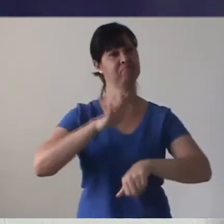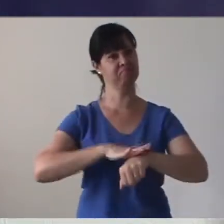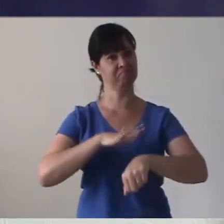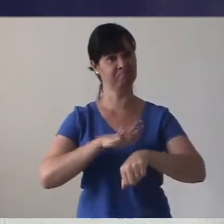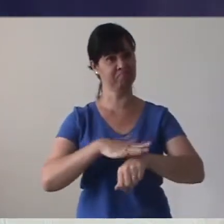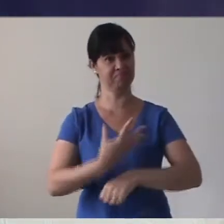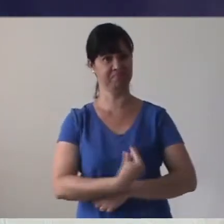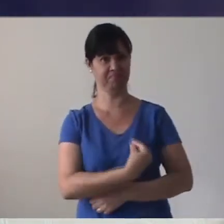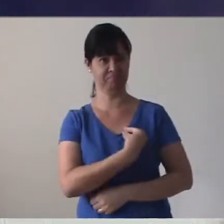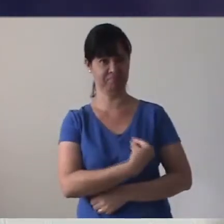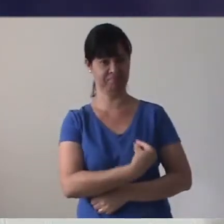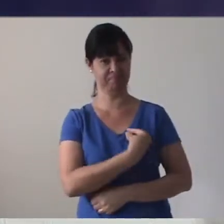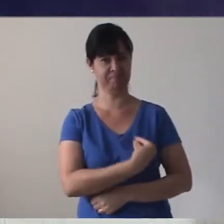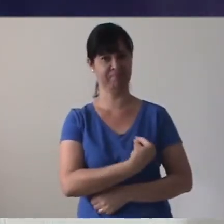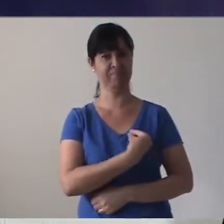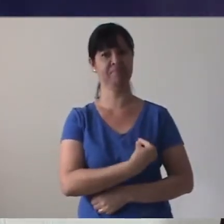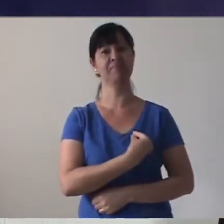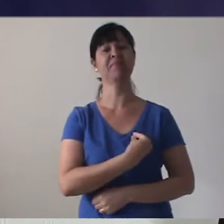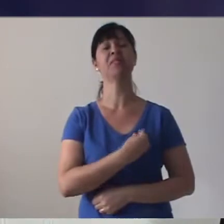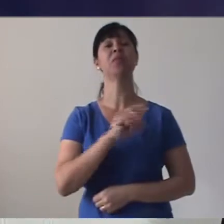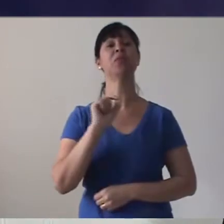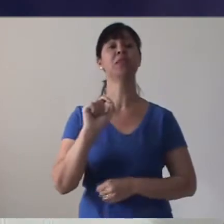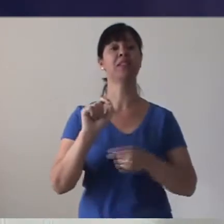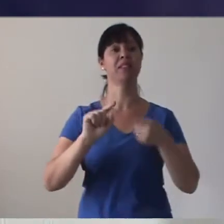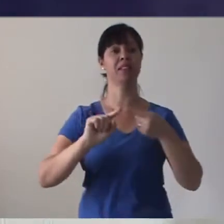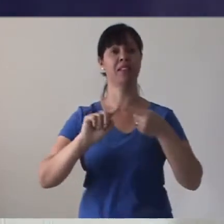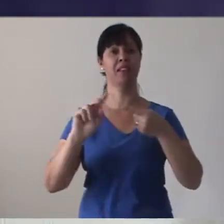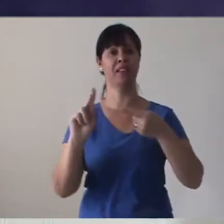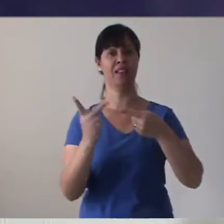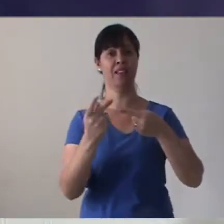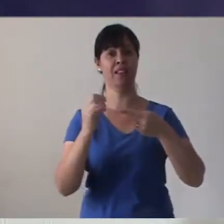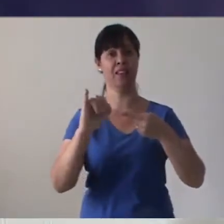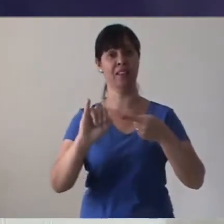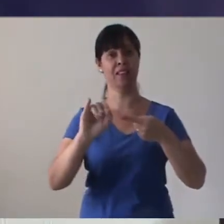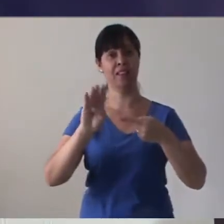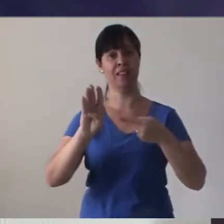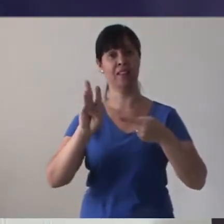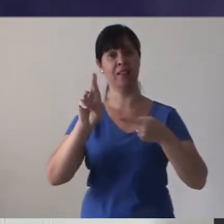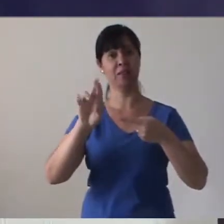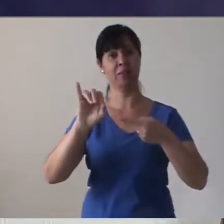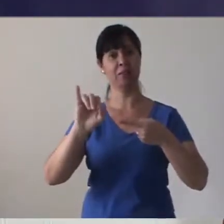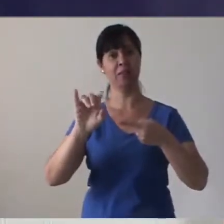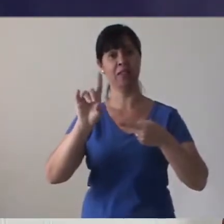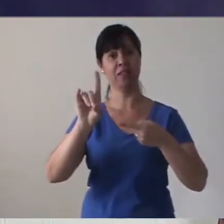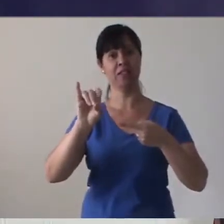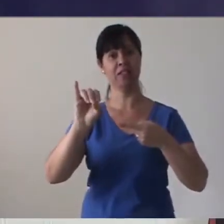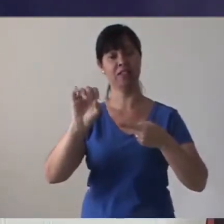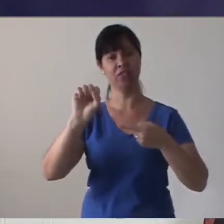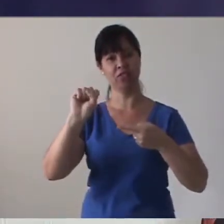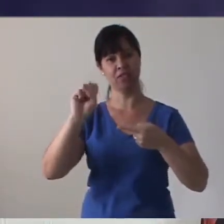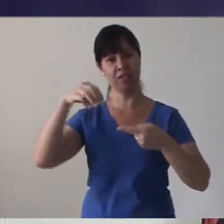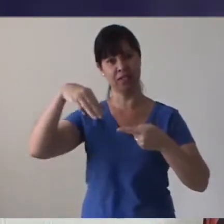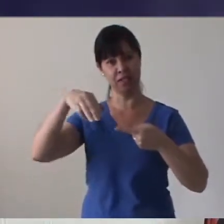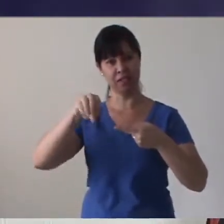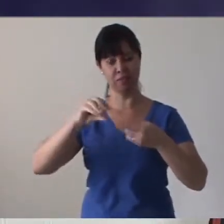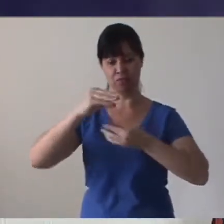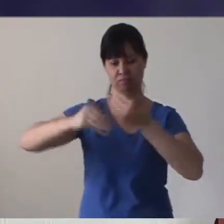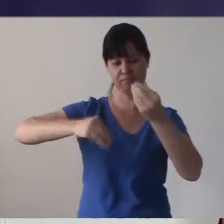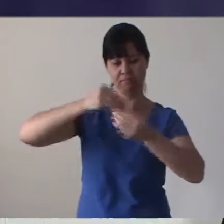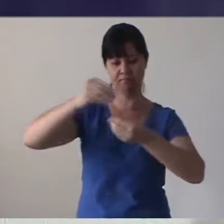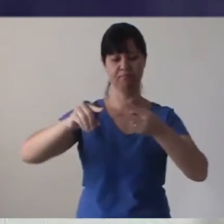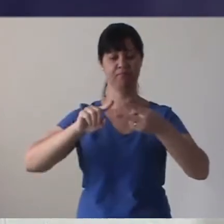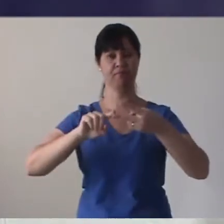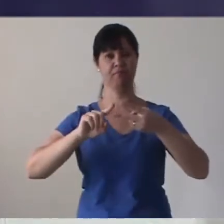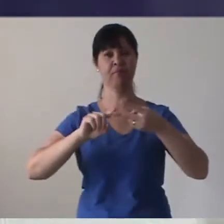momento em que estamos, né? Que seria de hibridismo, gamificação e metodologias ativas, né? No novo contexto